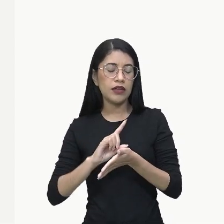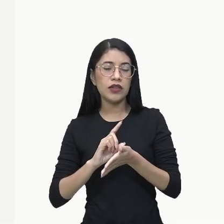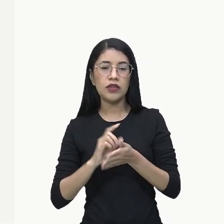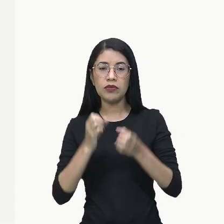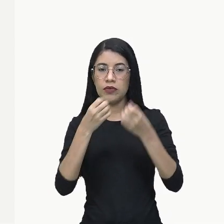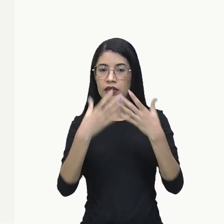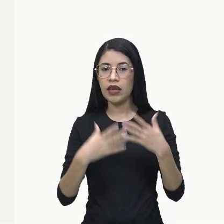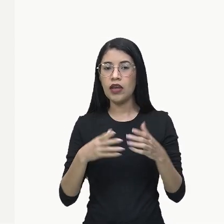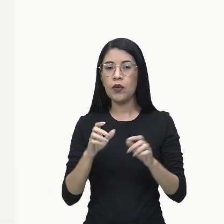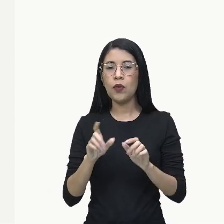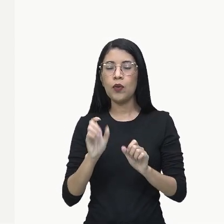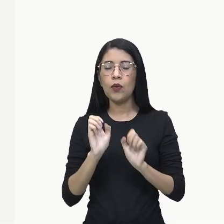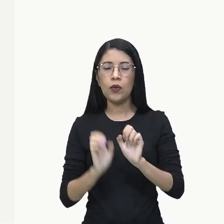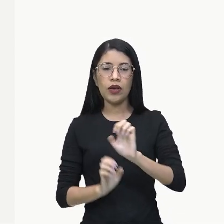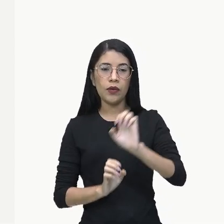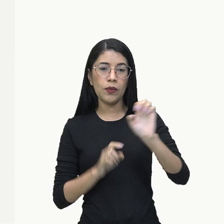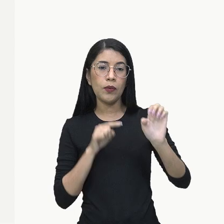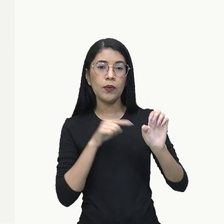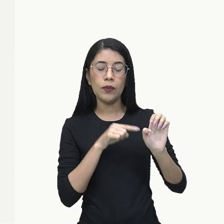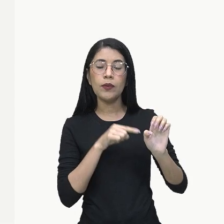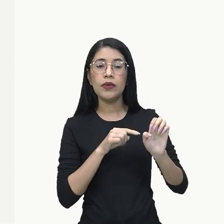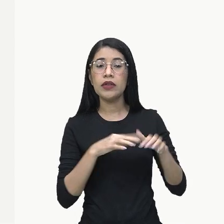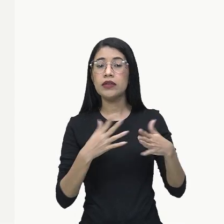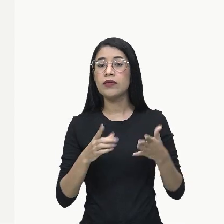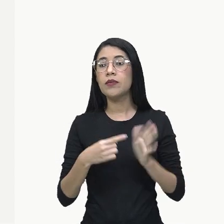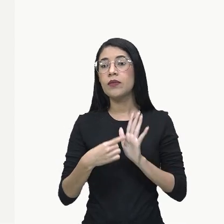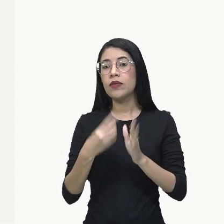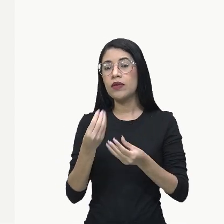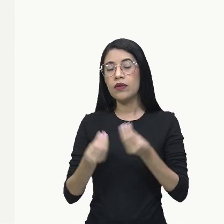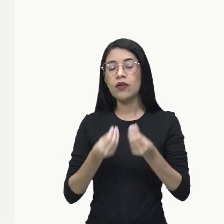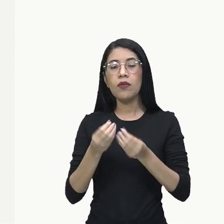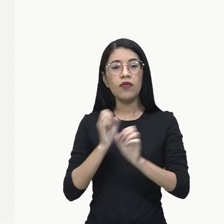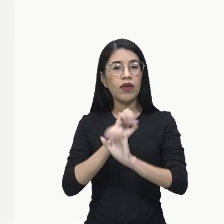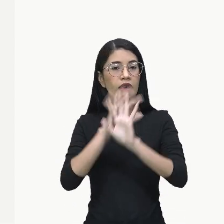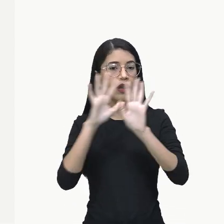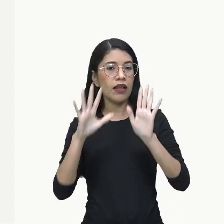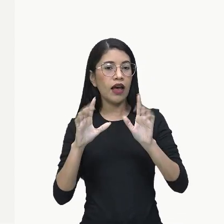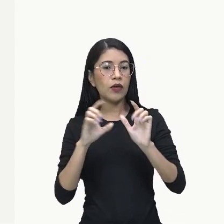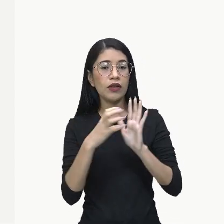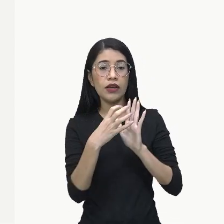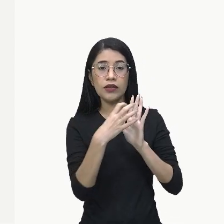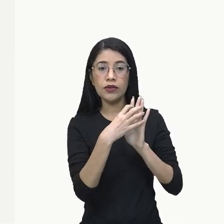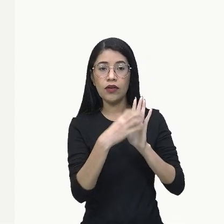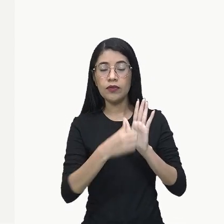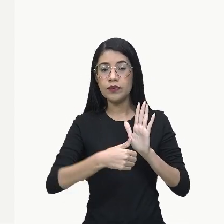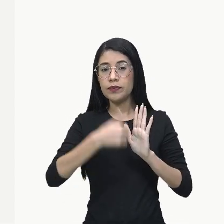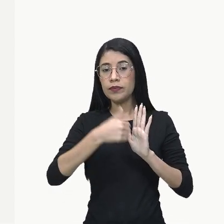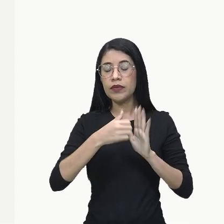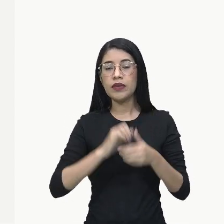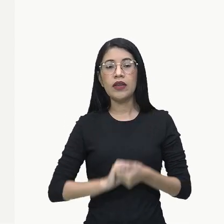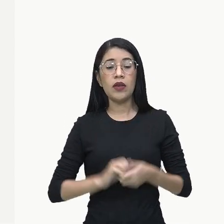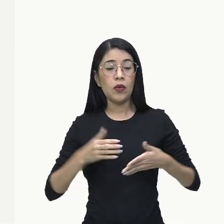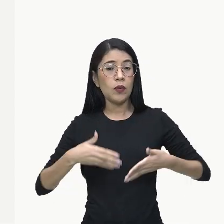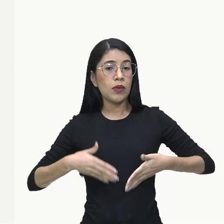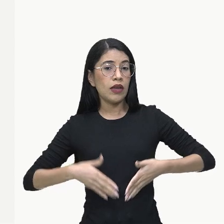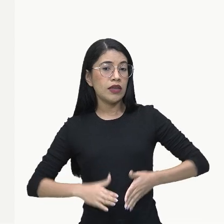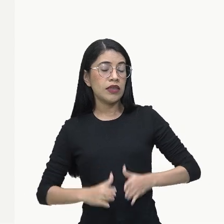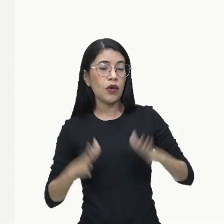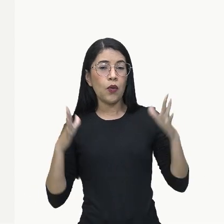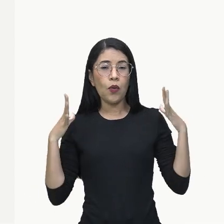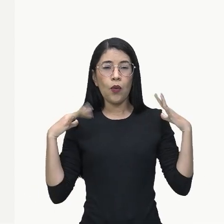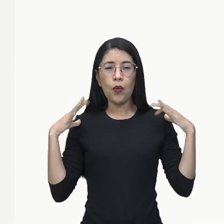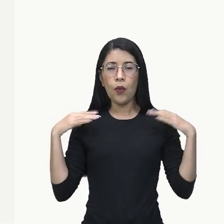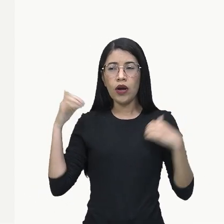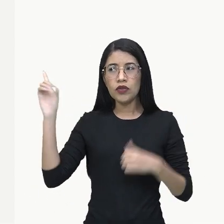esquerdo? Pois bem, e isso fica logo explícito nessa primeira estrofe. Né? Quando nasci, um anjo